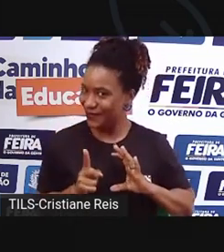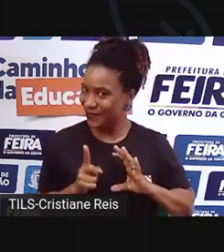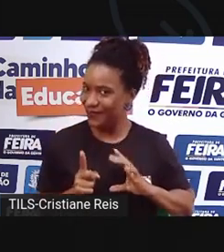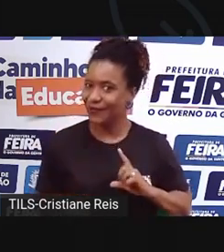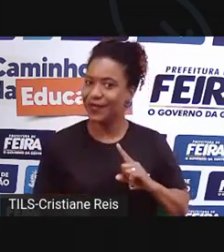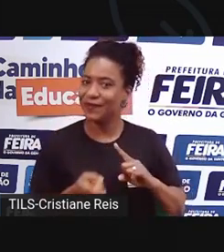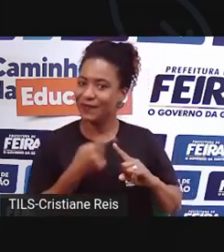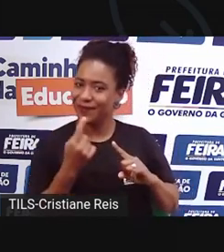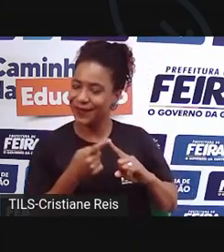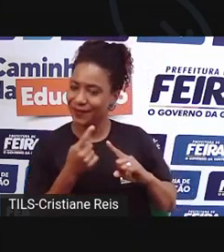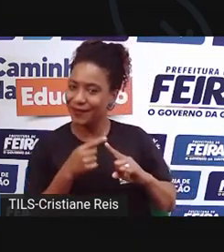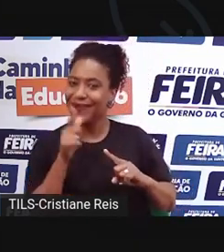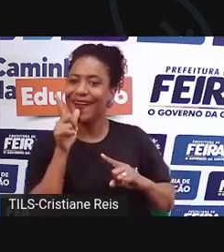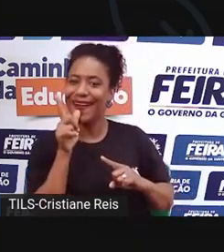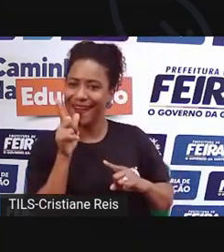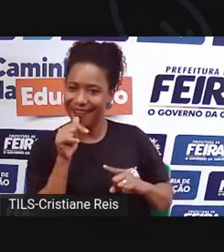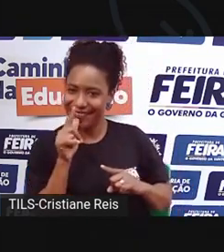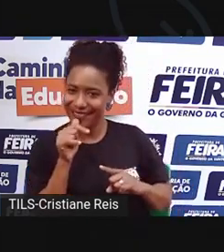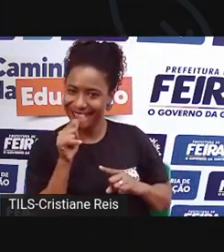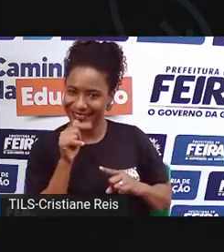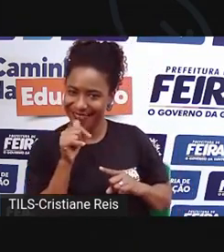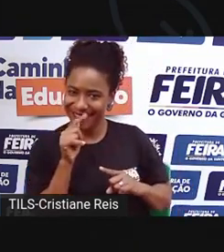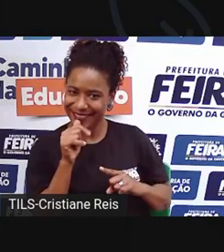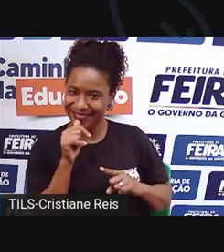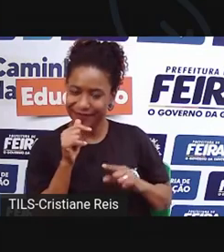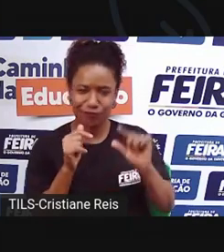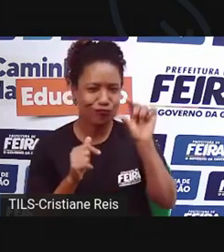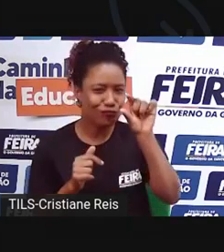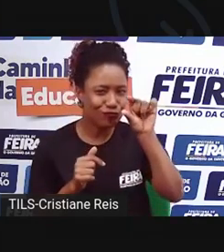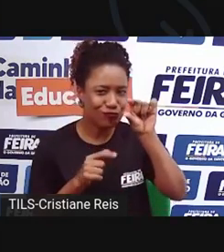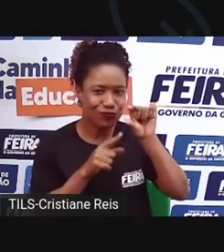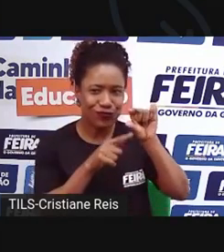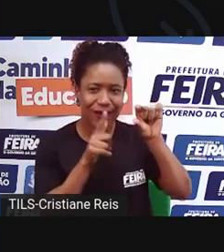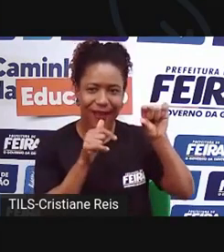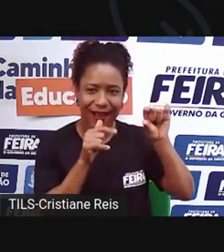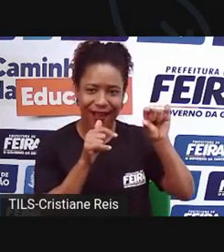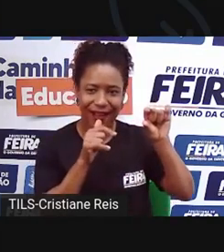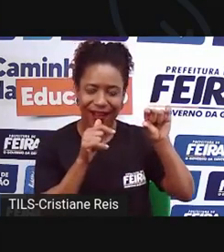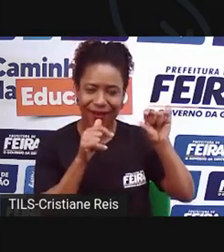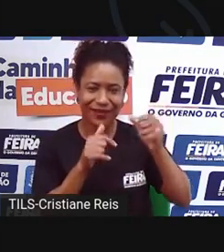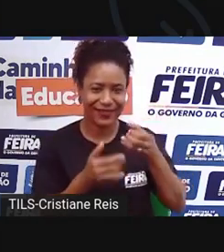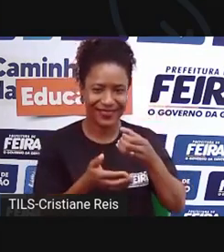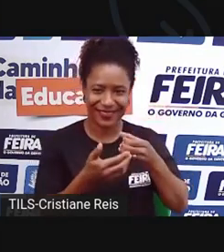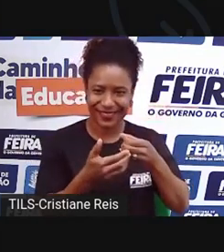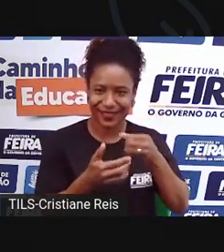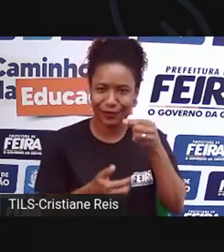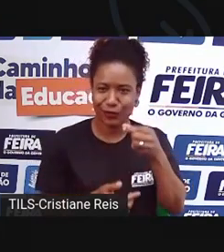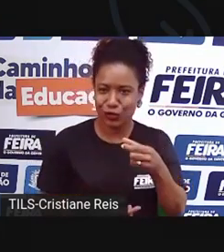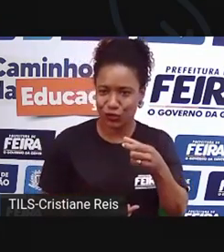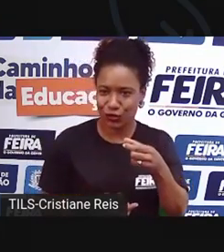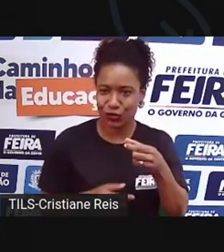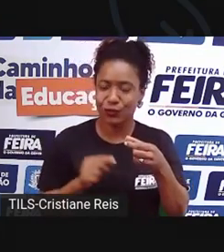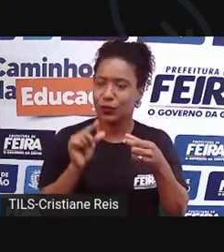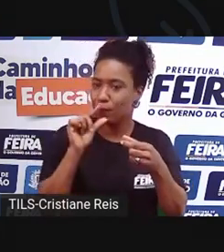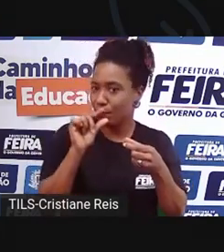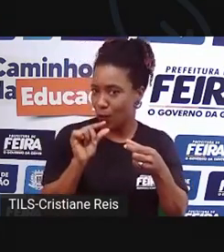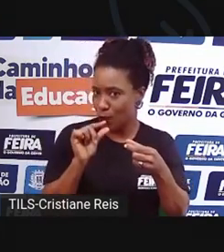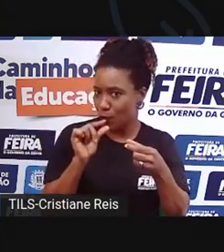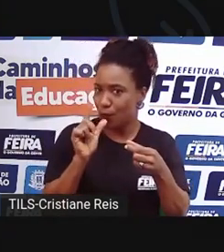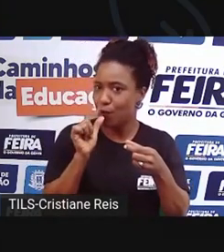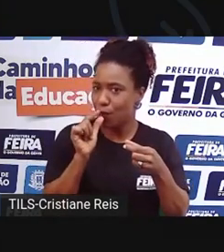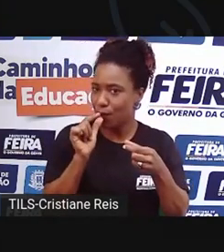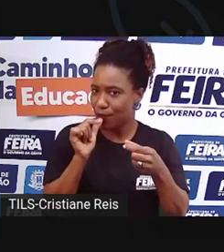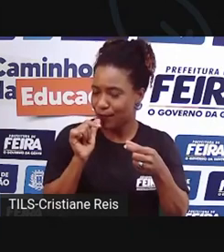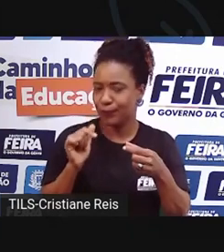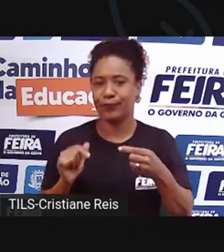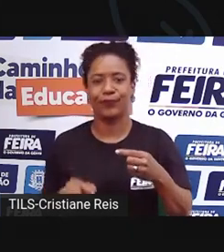vai precisar de água. Então, eu coloquei no copinho pequenininho assim, ó. É, porque é só um pouquinho mesmo de água que a gente vai